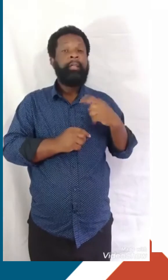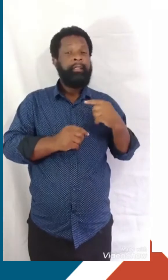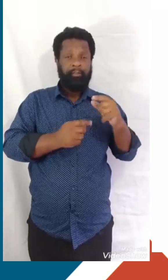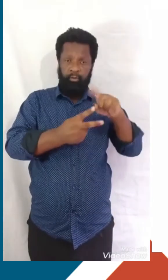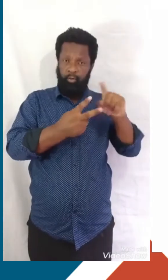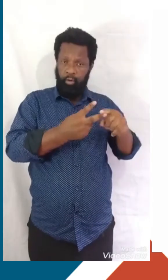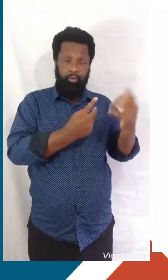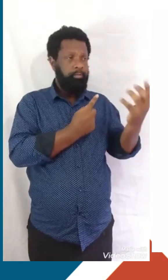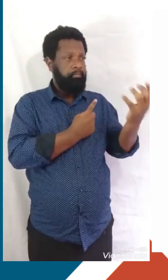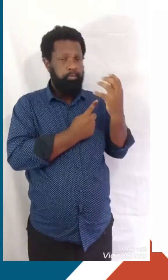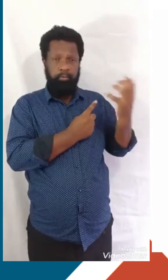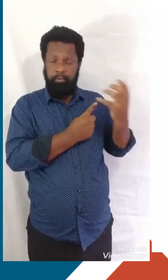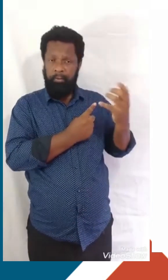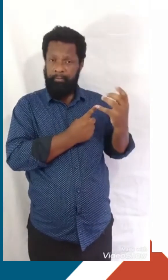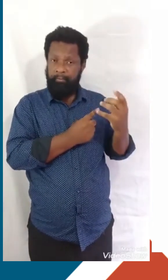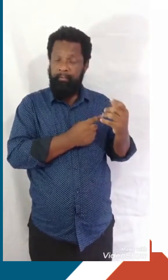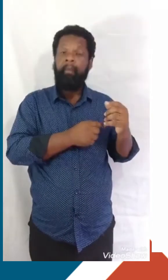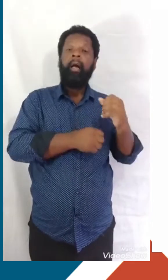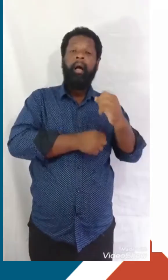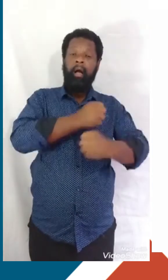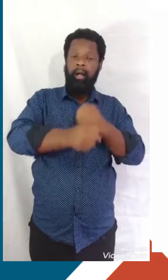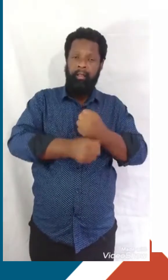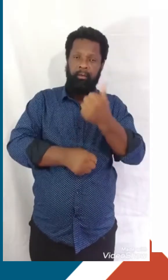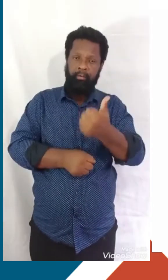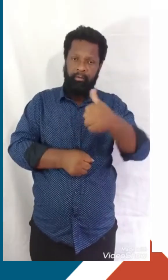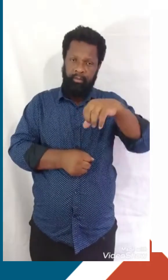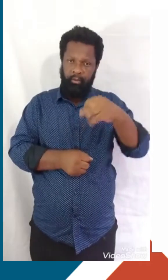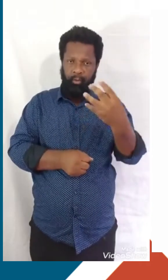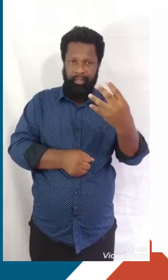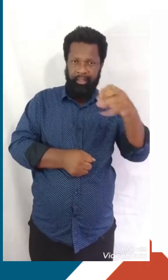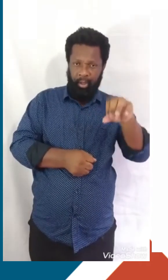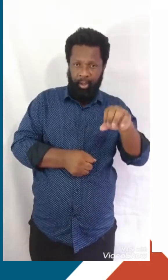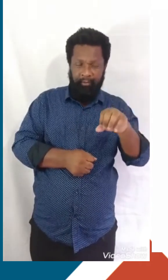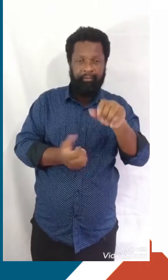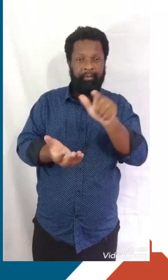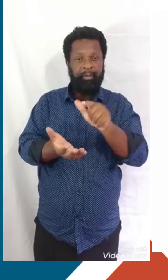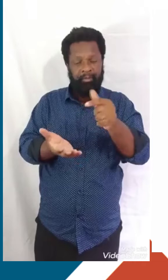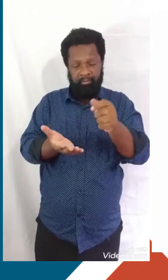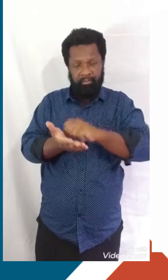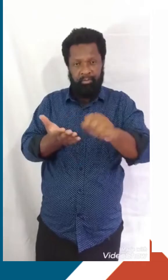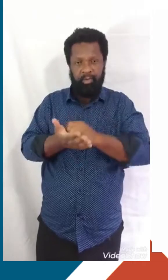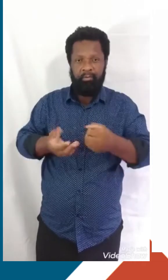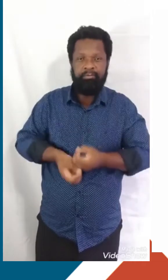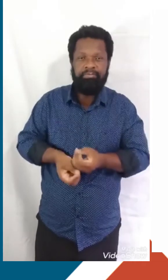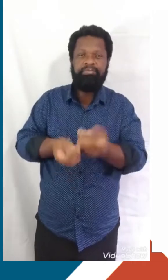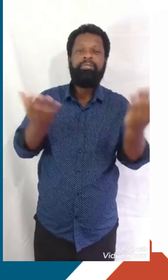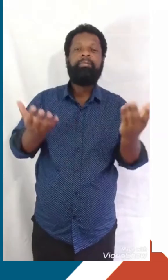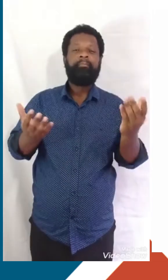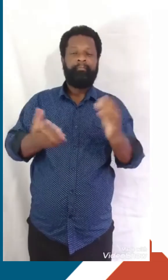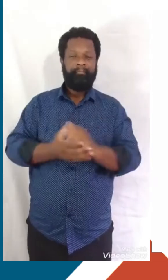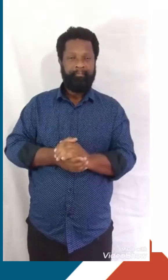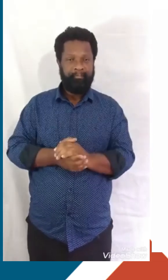Manuel Bandeira. Em 1949, publica sua primeira obra, Um Pouco Acima do